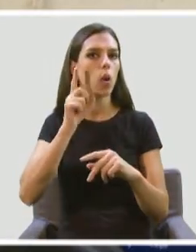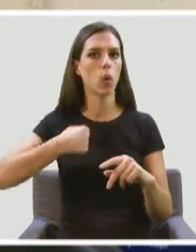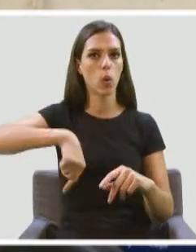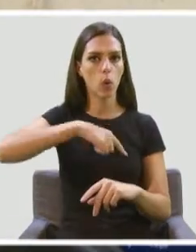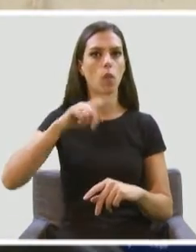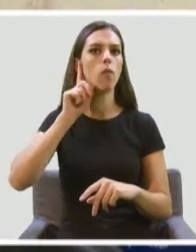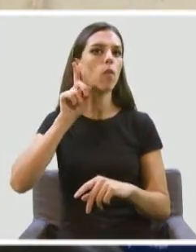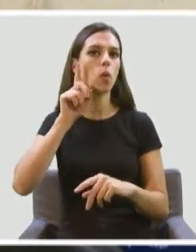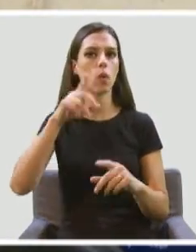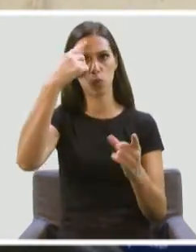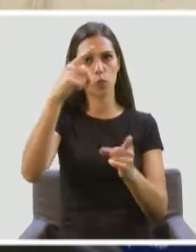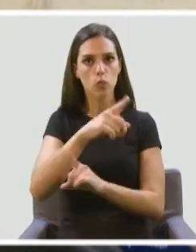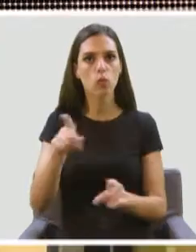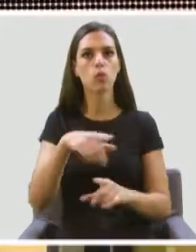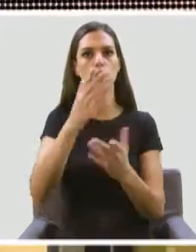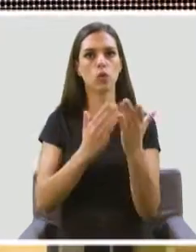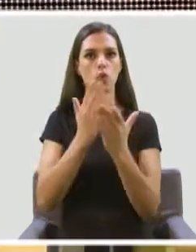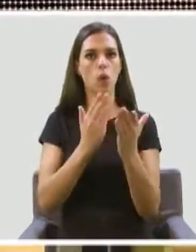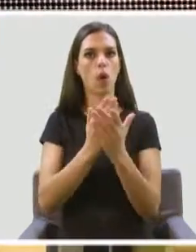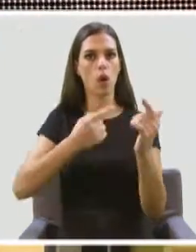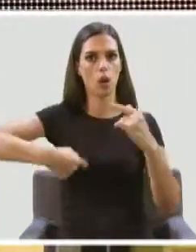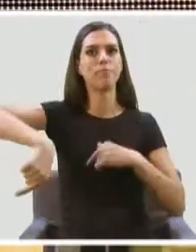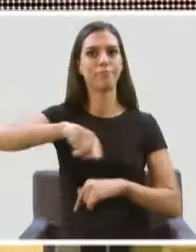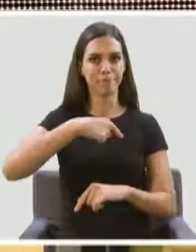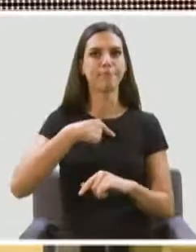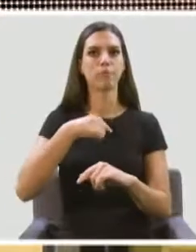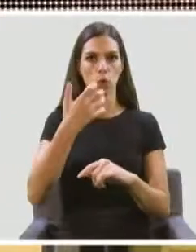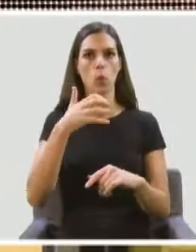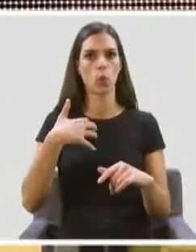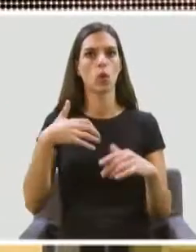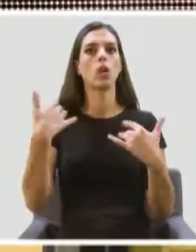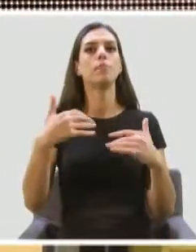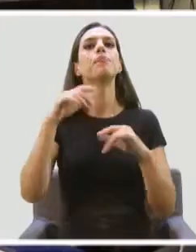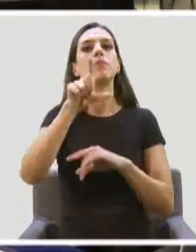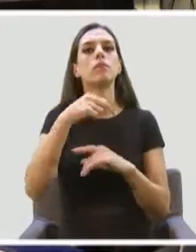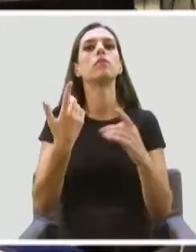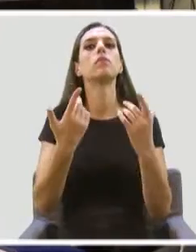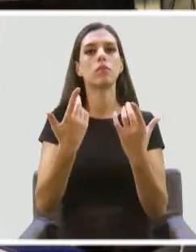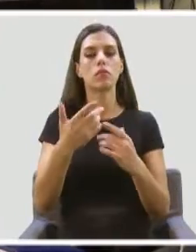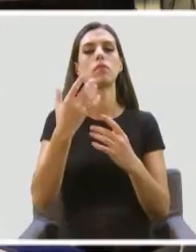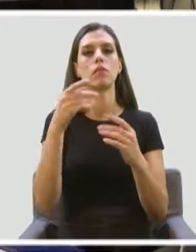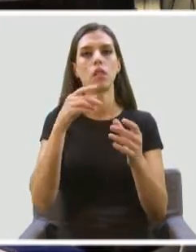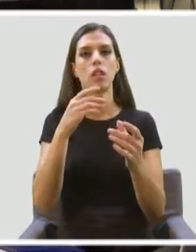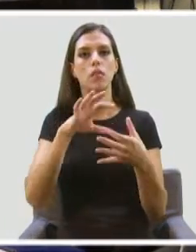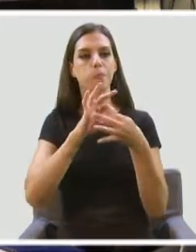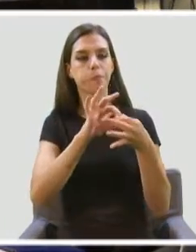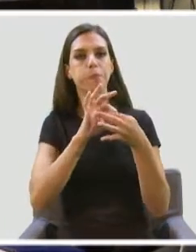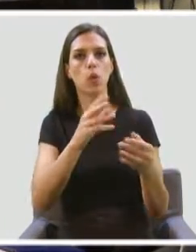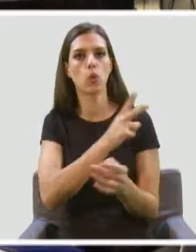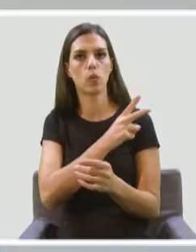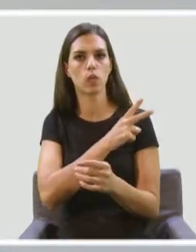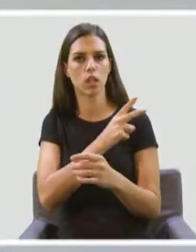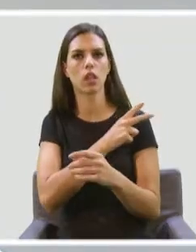valor do nosso corpo docente e das nossas escolas. Não nos podemos esquecer que estamos a ombrear com as